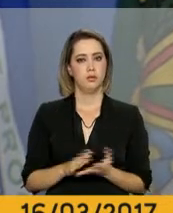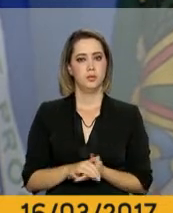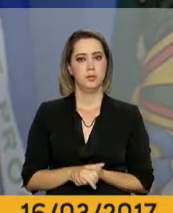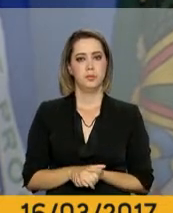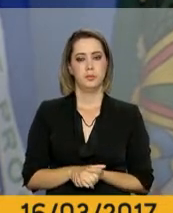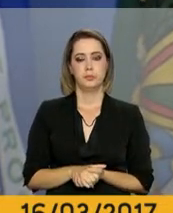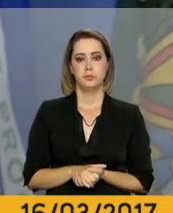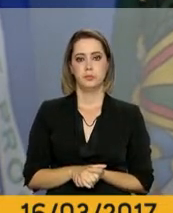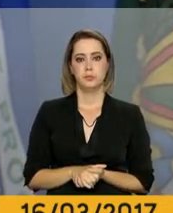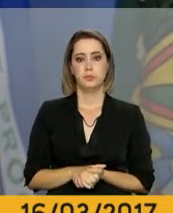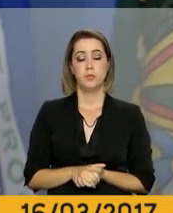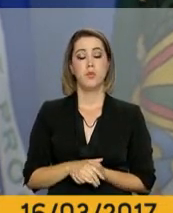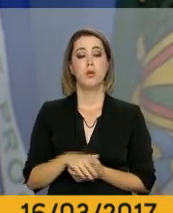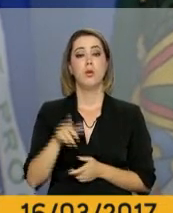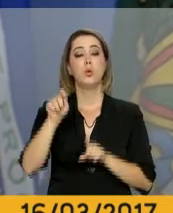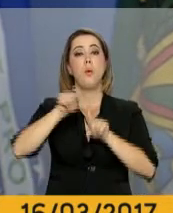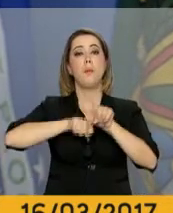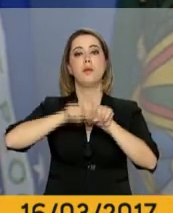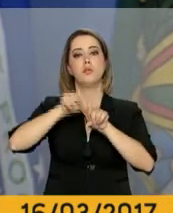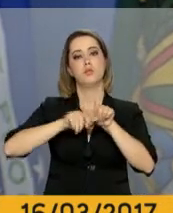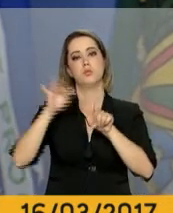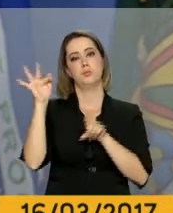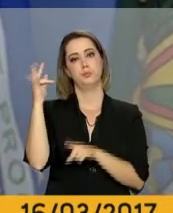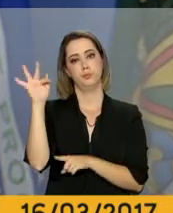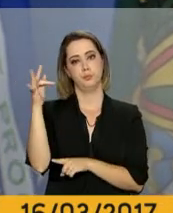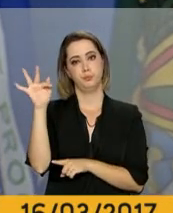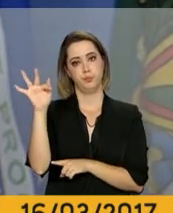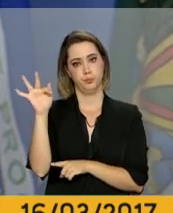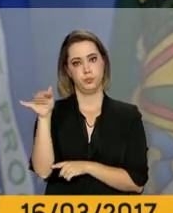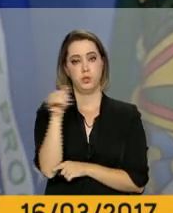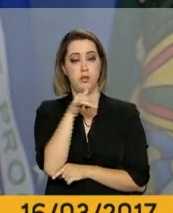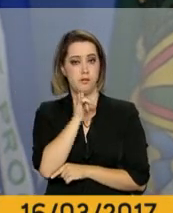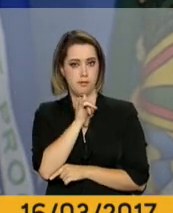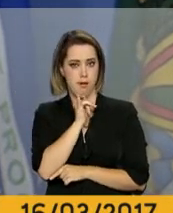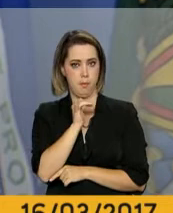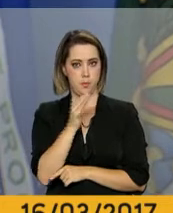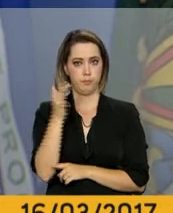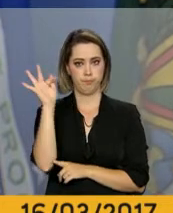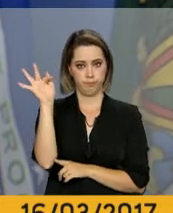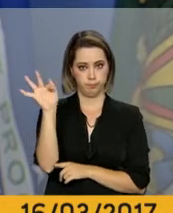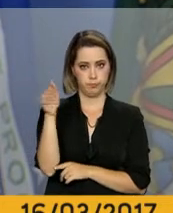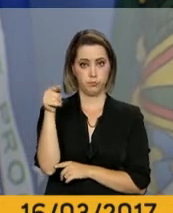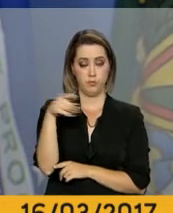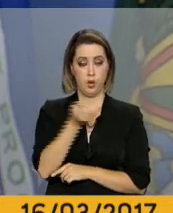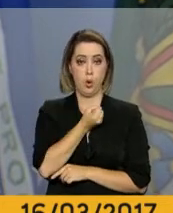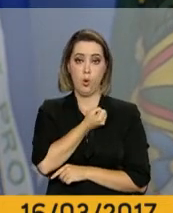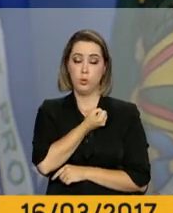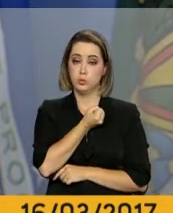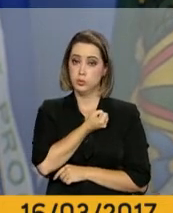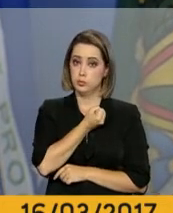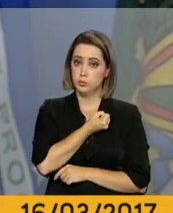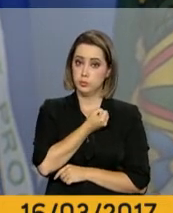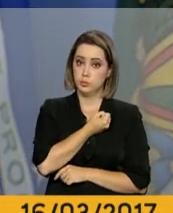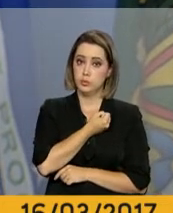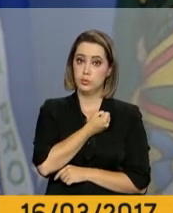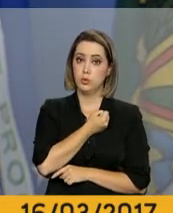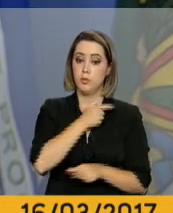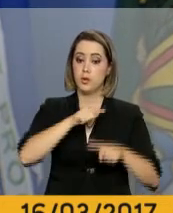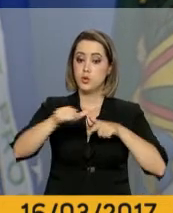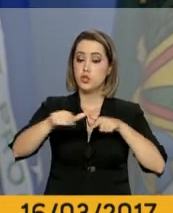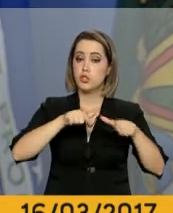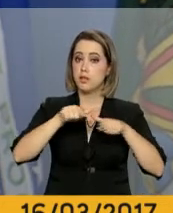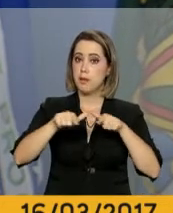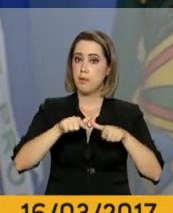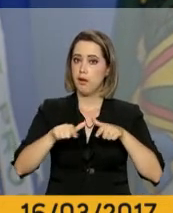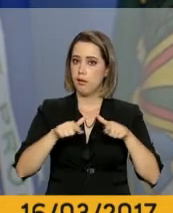em fevereiro por exemplo o número de empregos